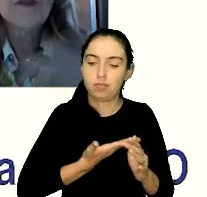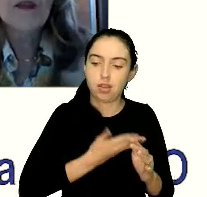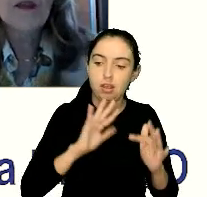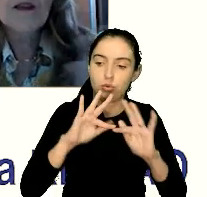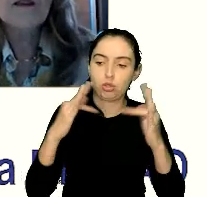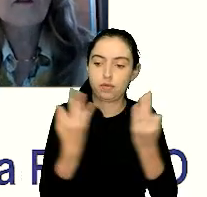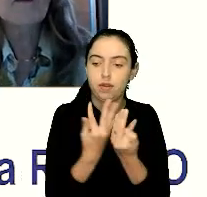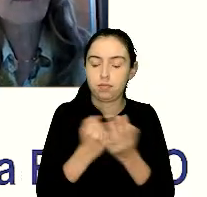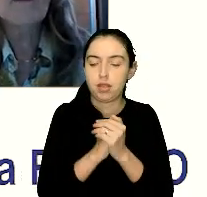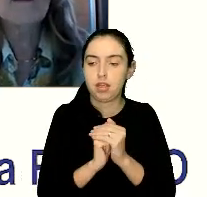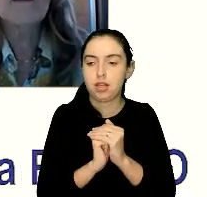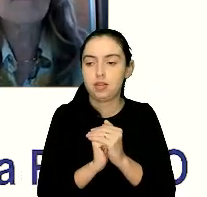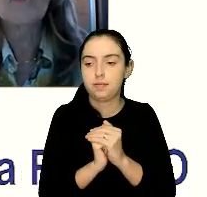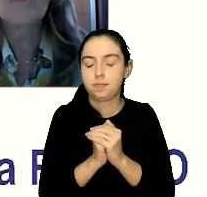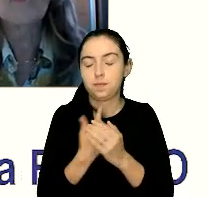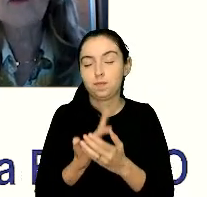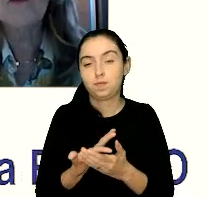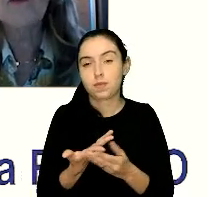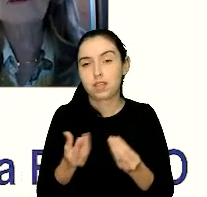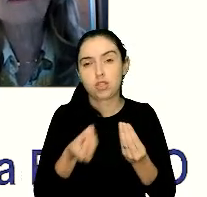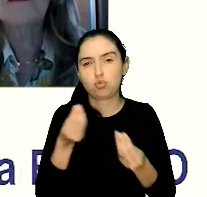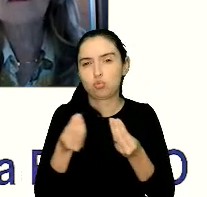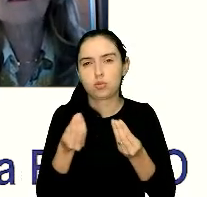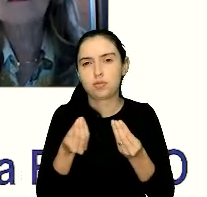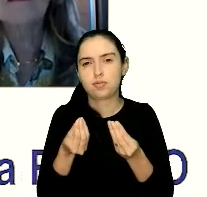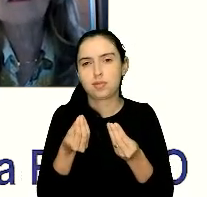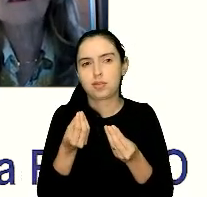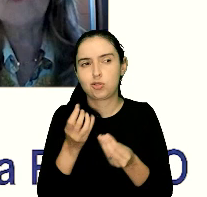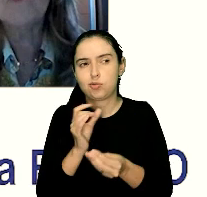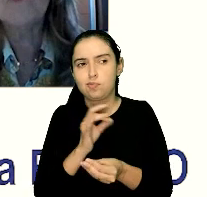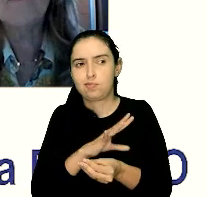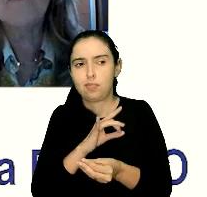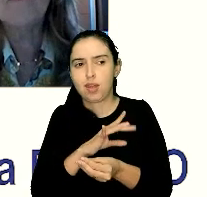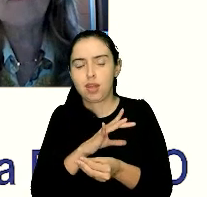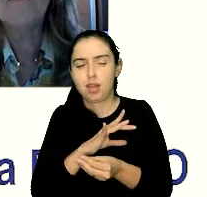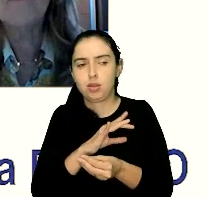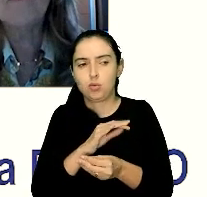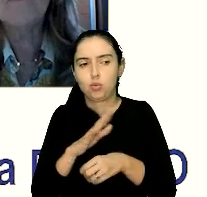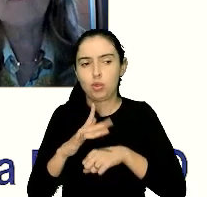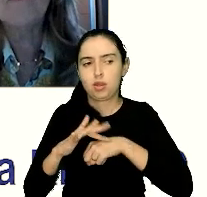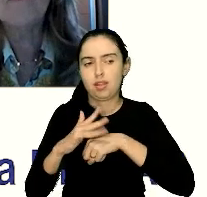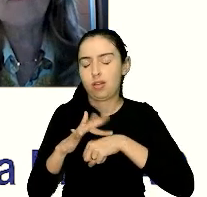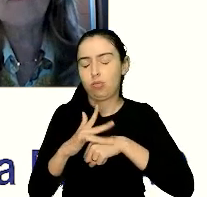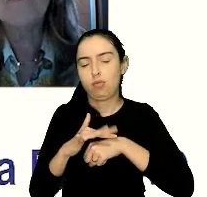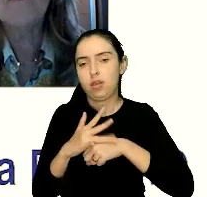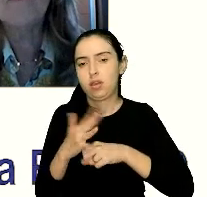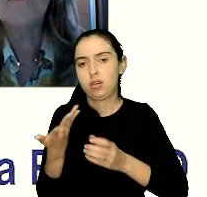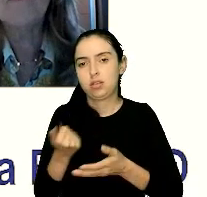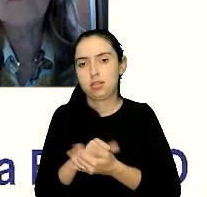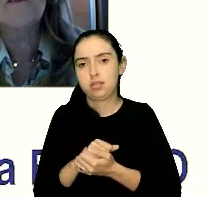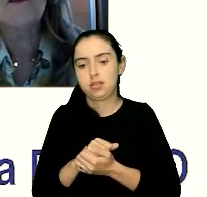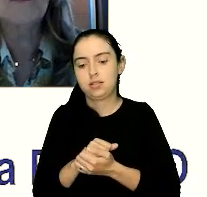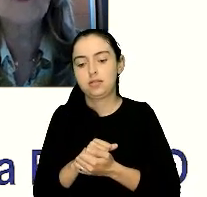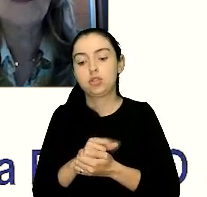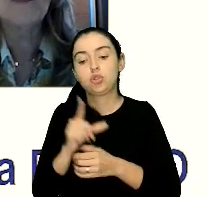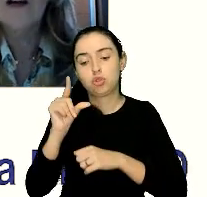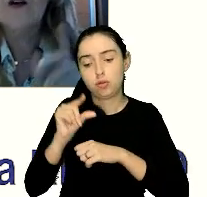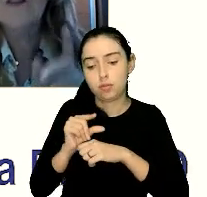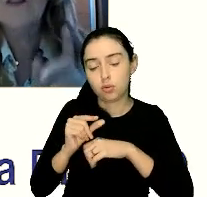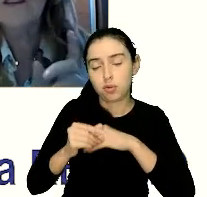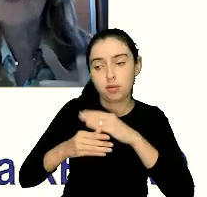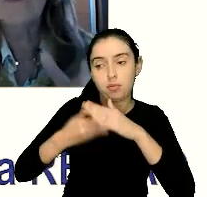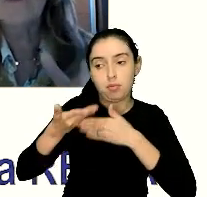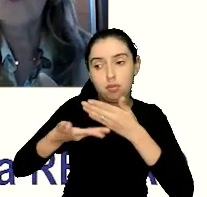isso pelo medo, né, da pessoa se infectar, que vem diminuindo